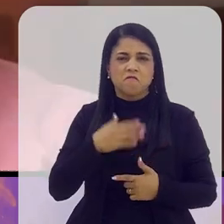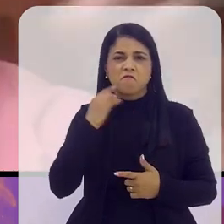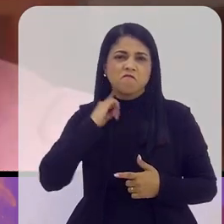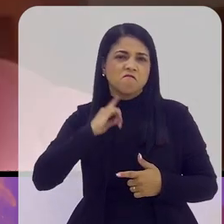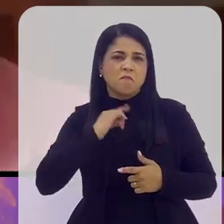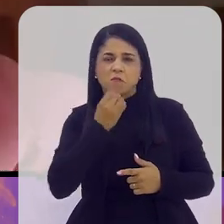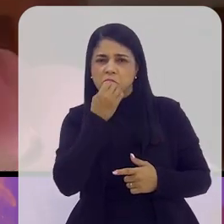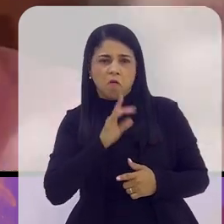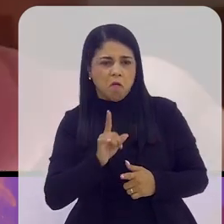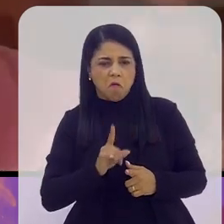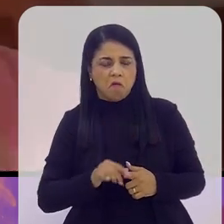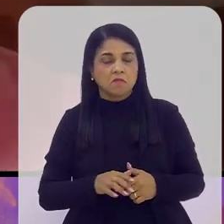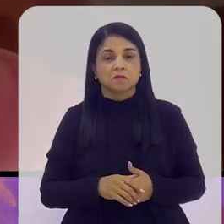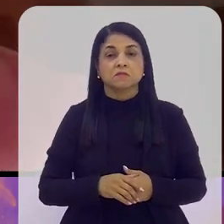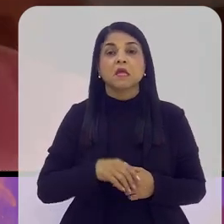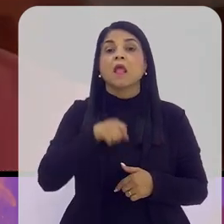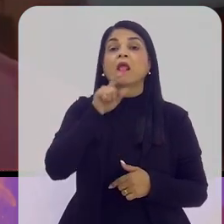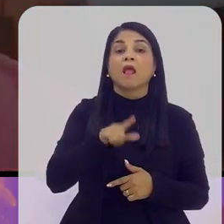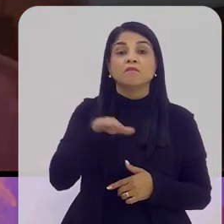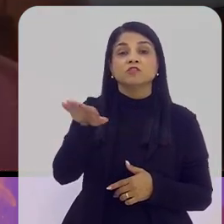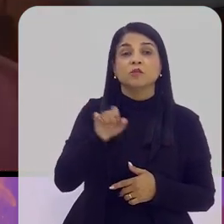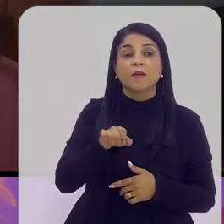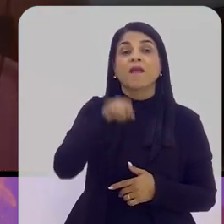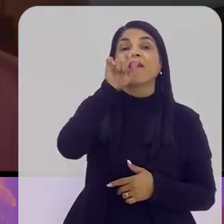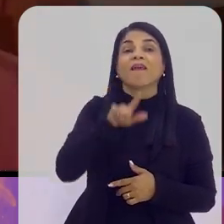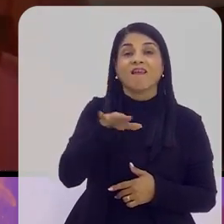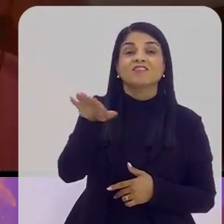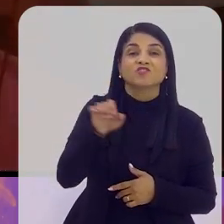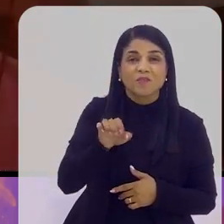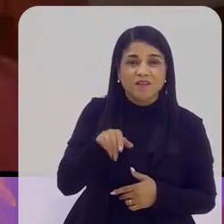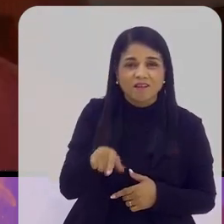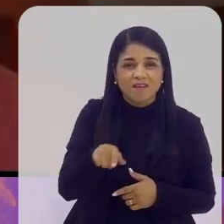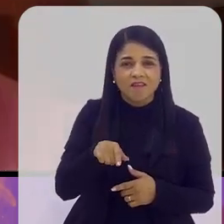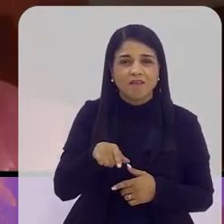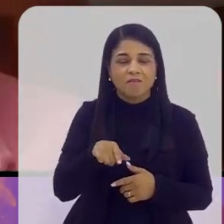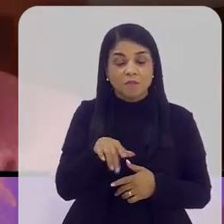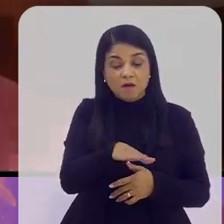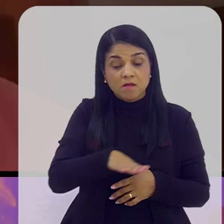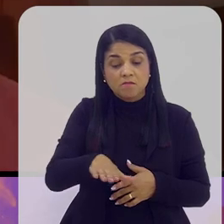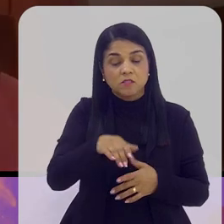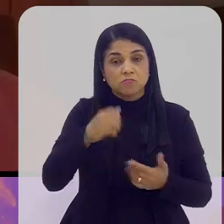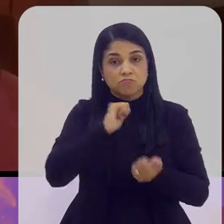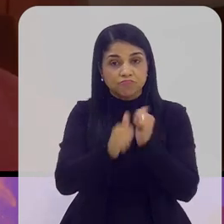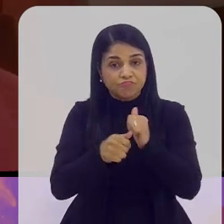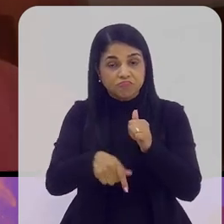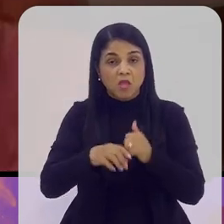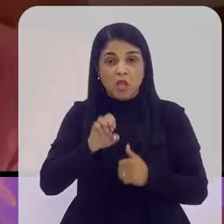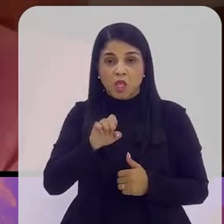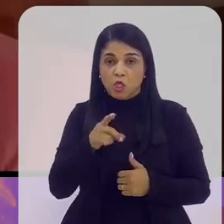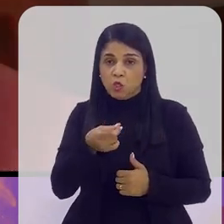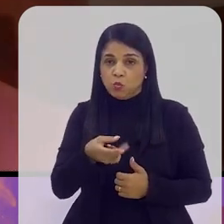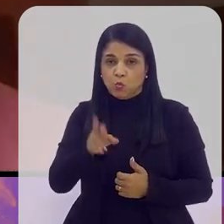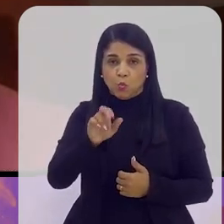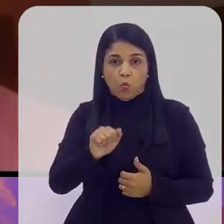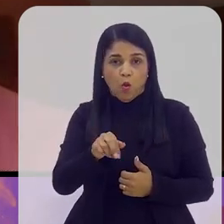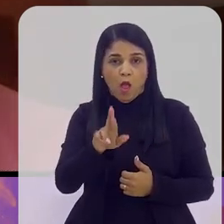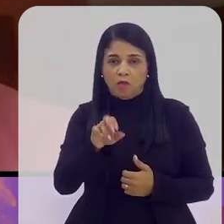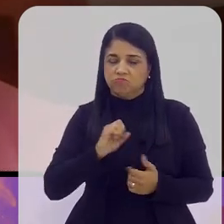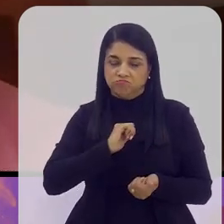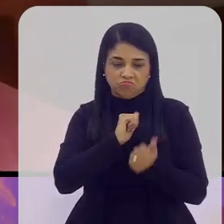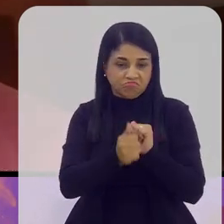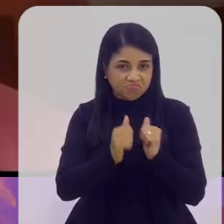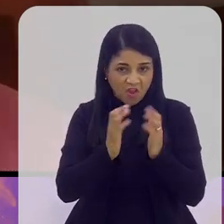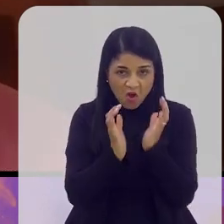dá, porque o Flamengo está mal, o Gerson não merece. Tá bom. Quem? Vai convocar quem para a função do meio-campo? Eduardo não tem fôlego para